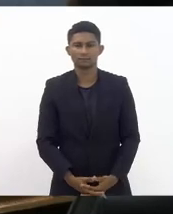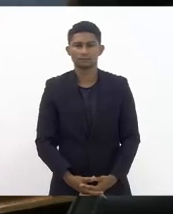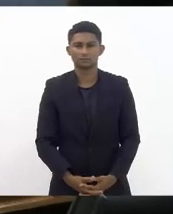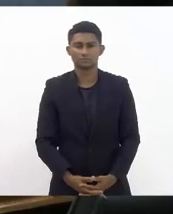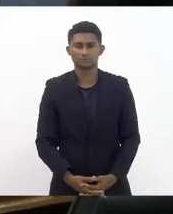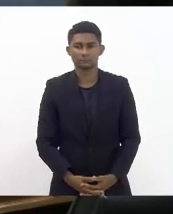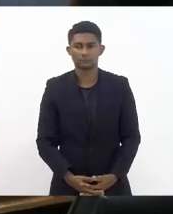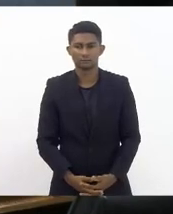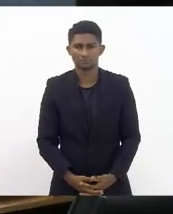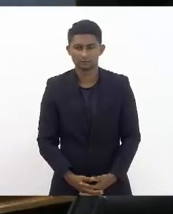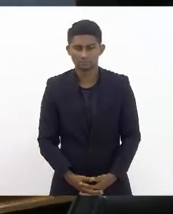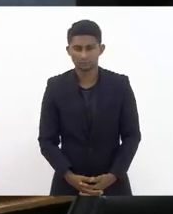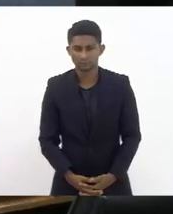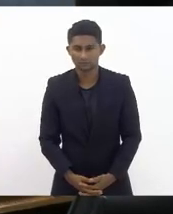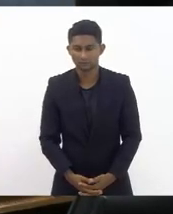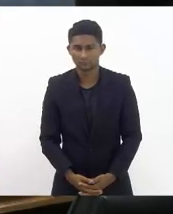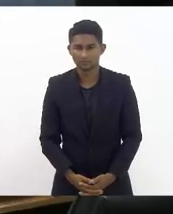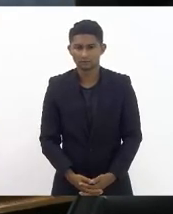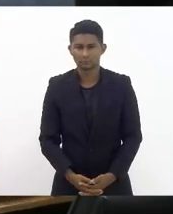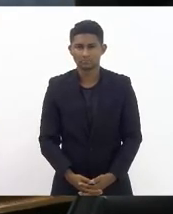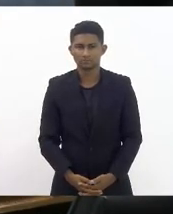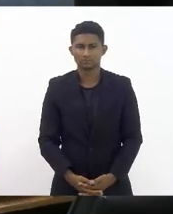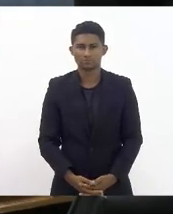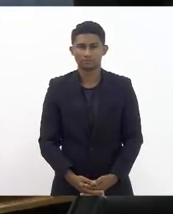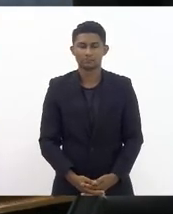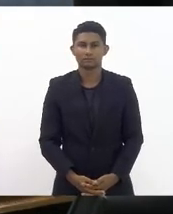Deputada Marta Rocha.